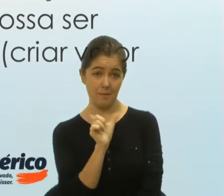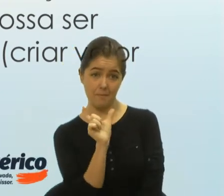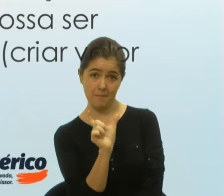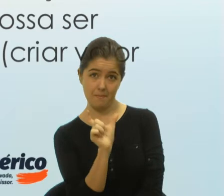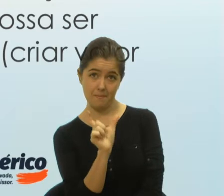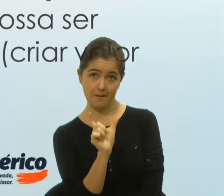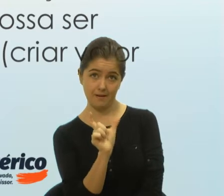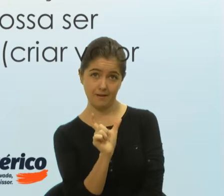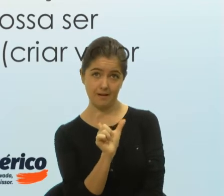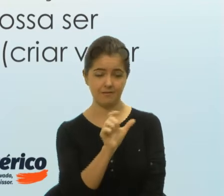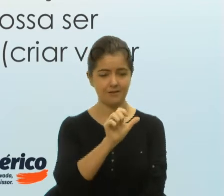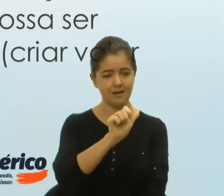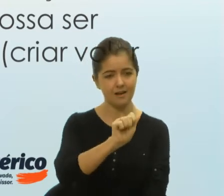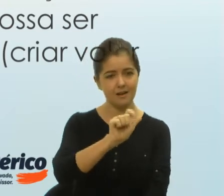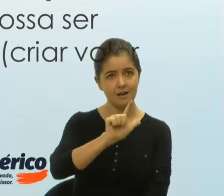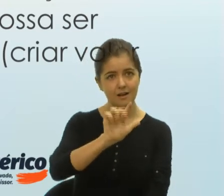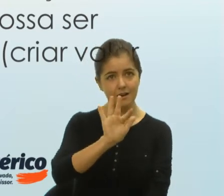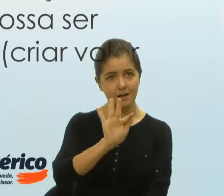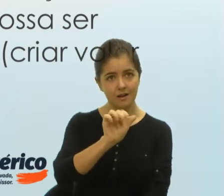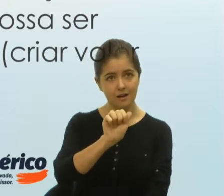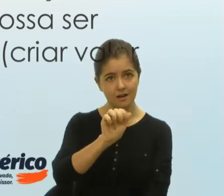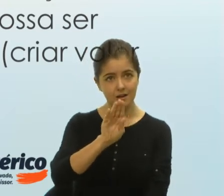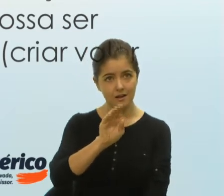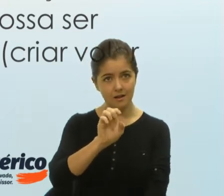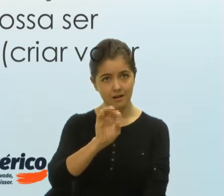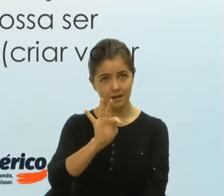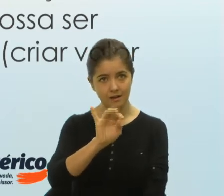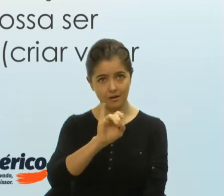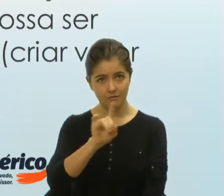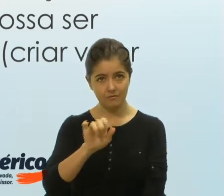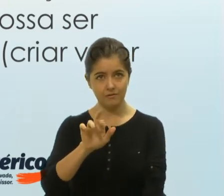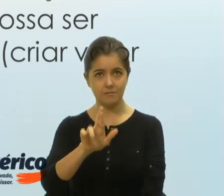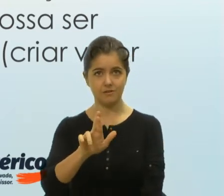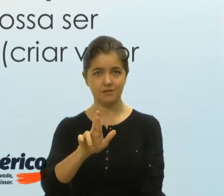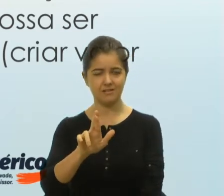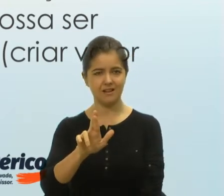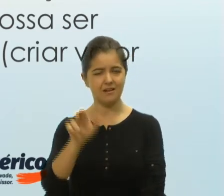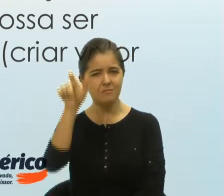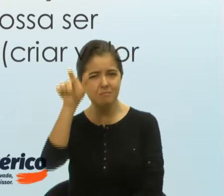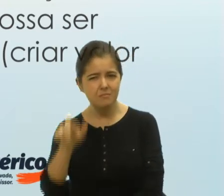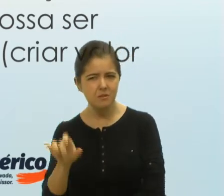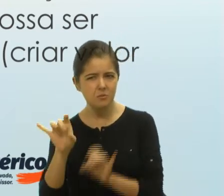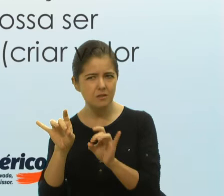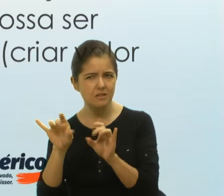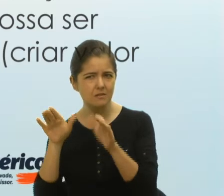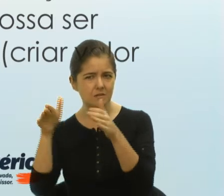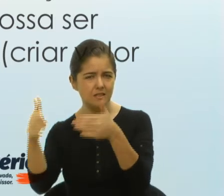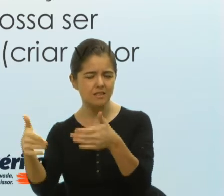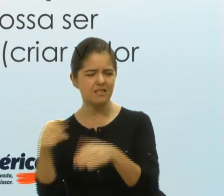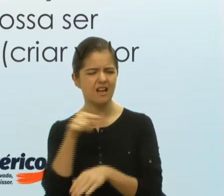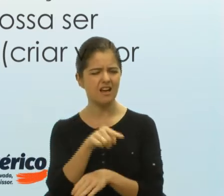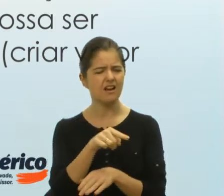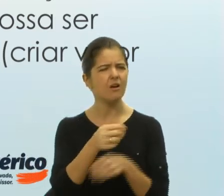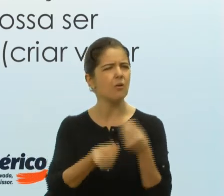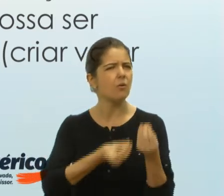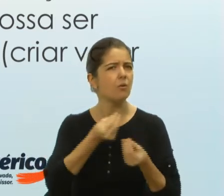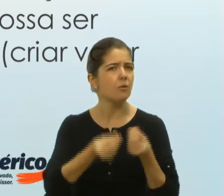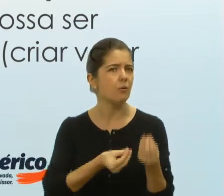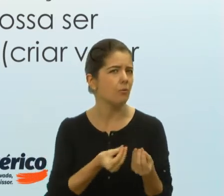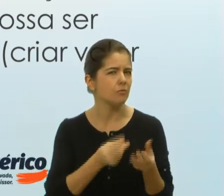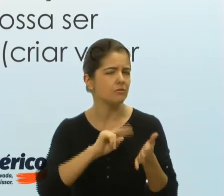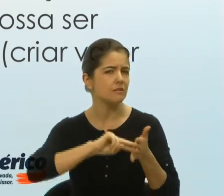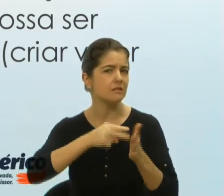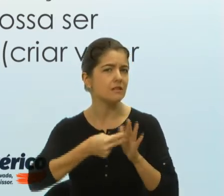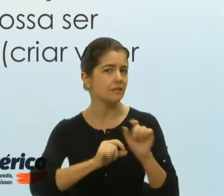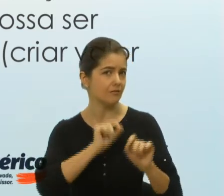alfabetizar especialistas, para que a criação intelectual possa ser monetizada, isto é,